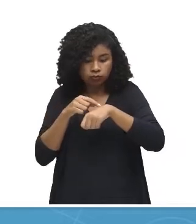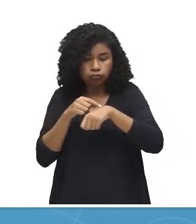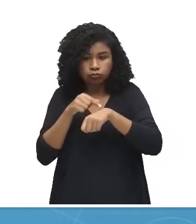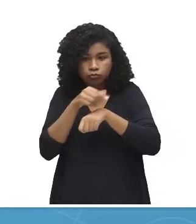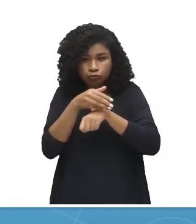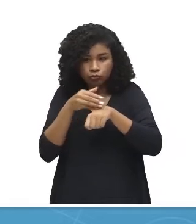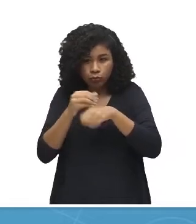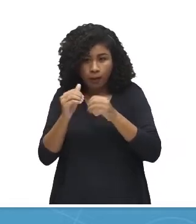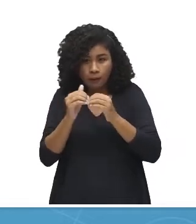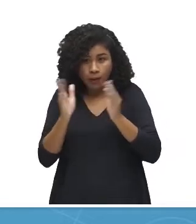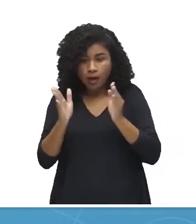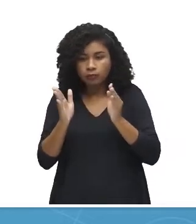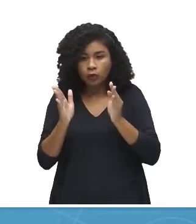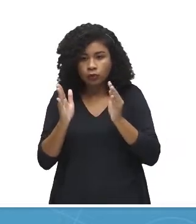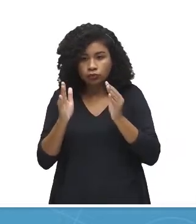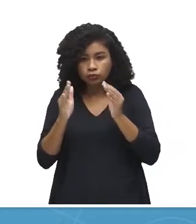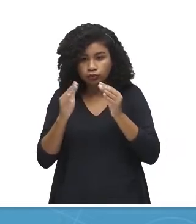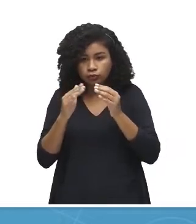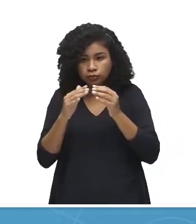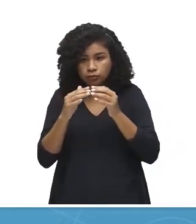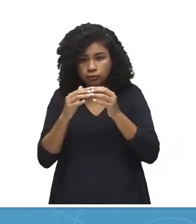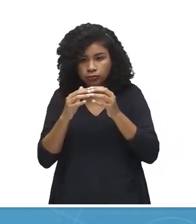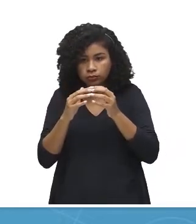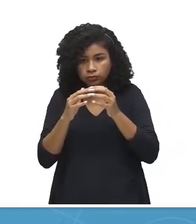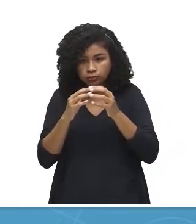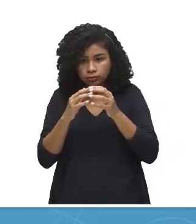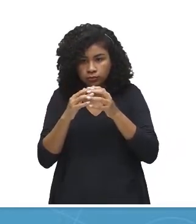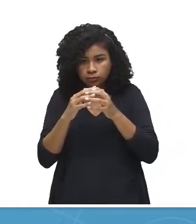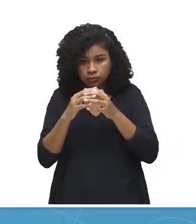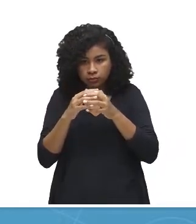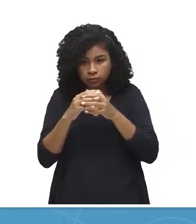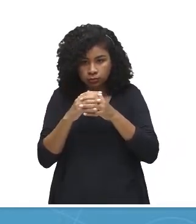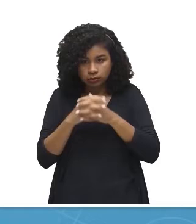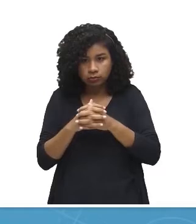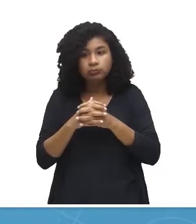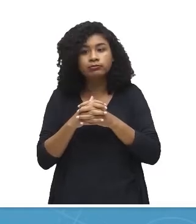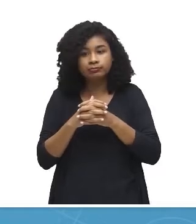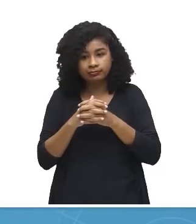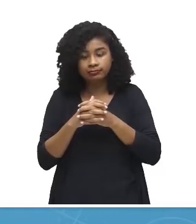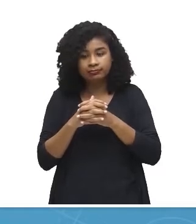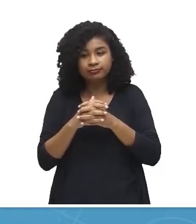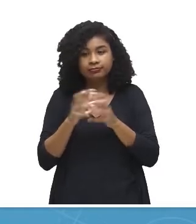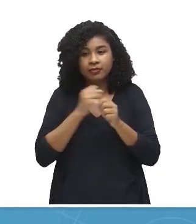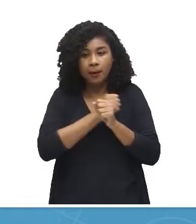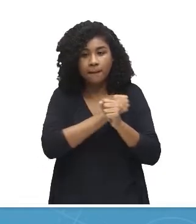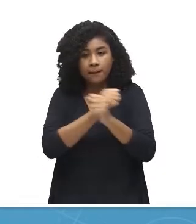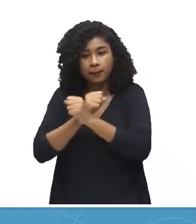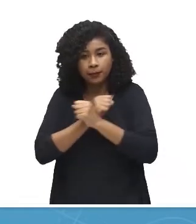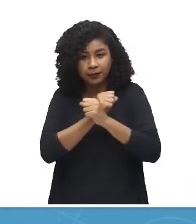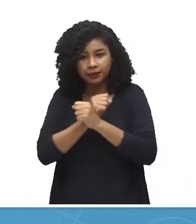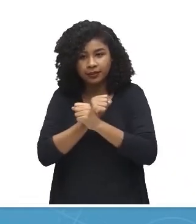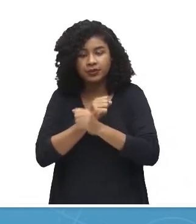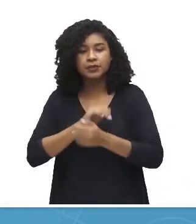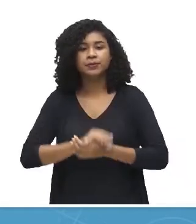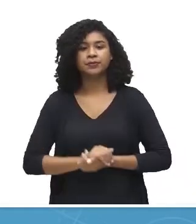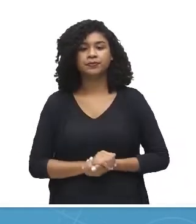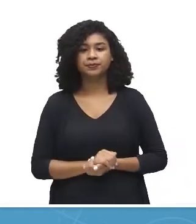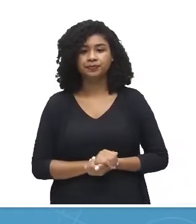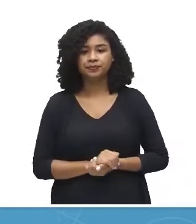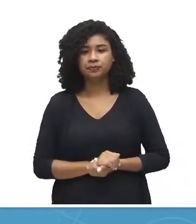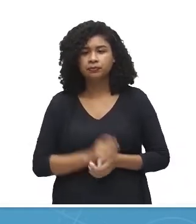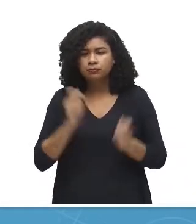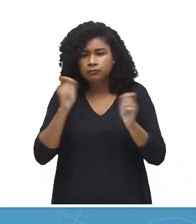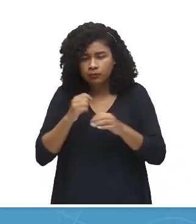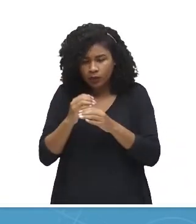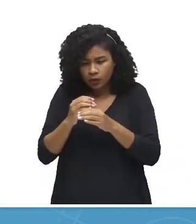tá? Além disso, a nutrição e a oxigenação por difusão acontece pela lâmina basal. Aqui